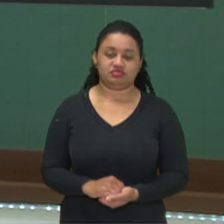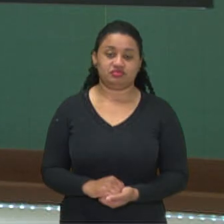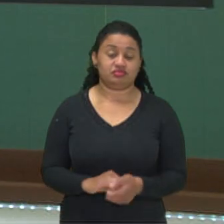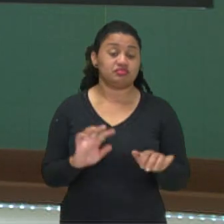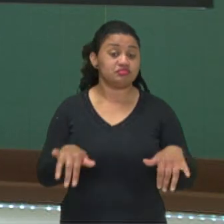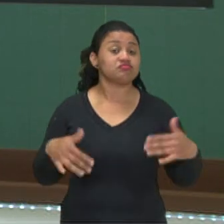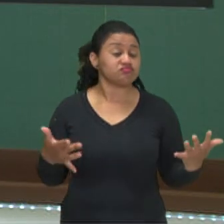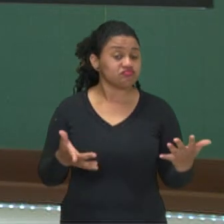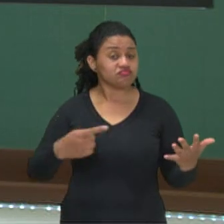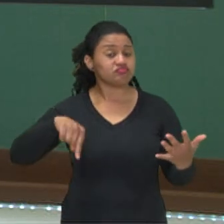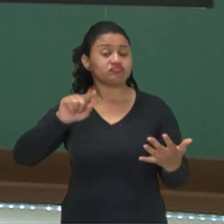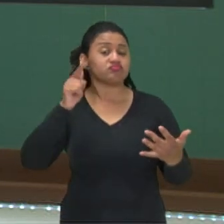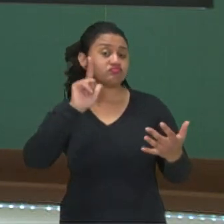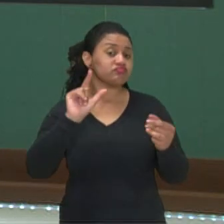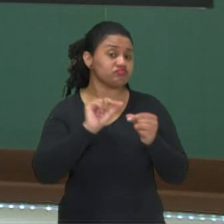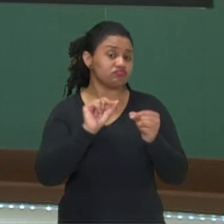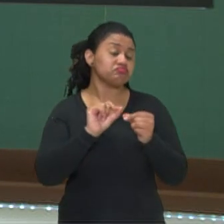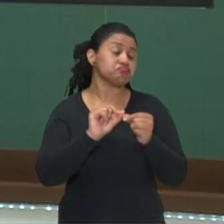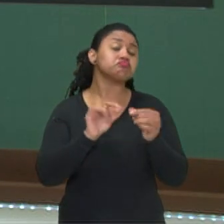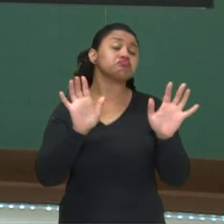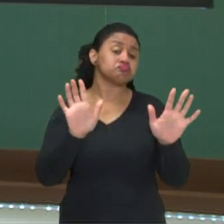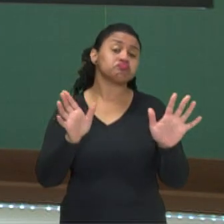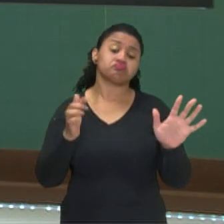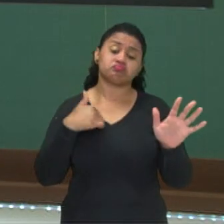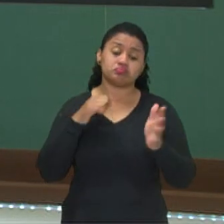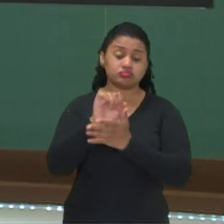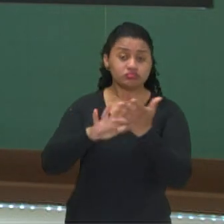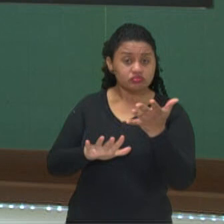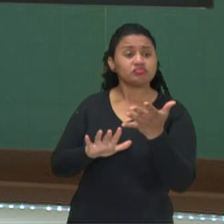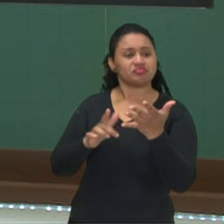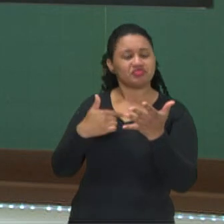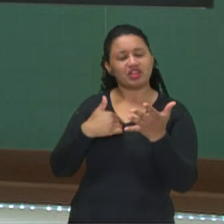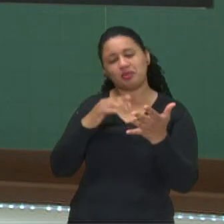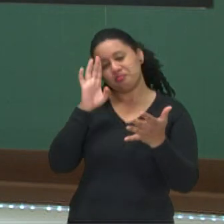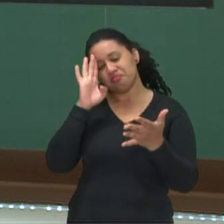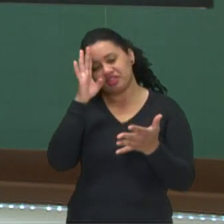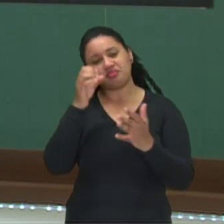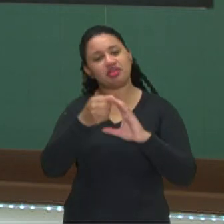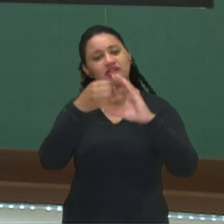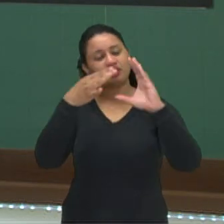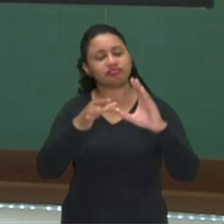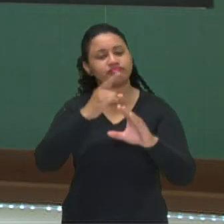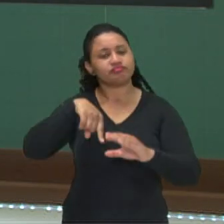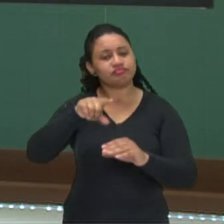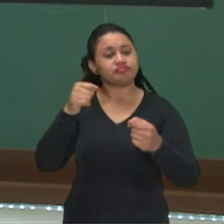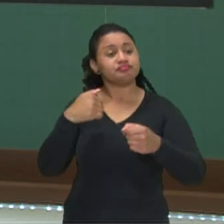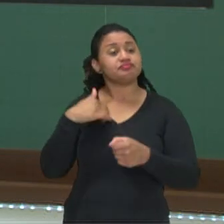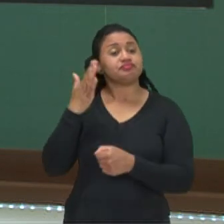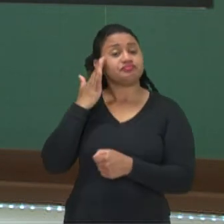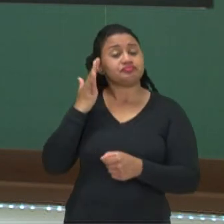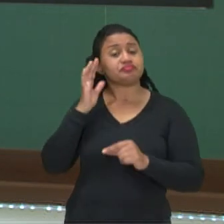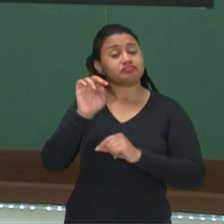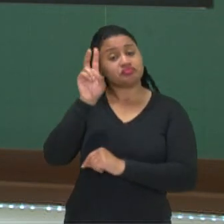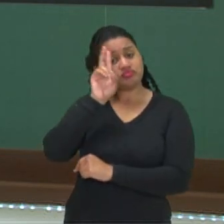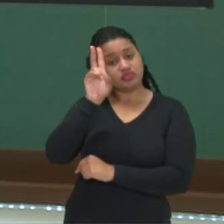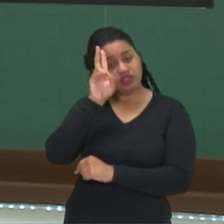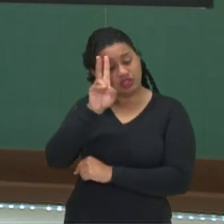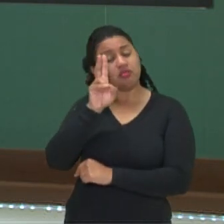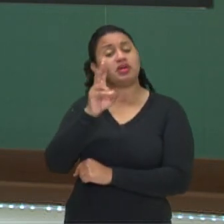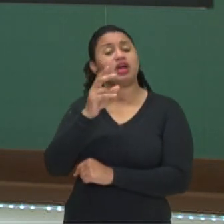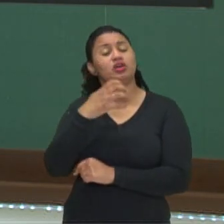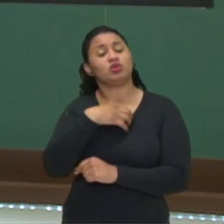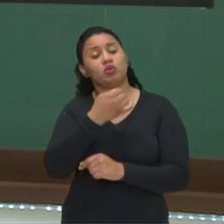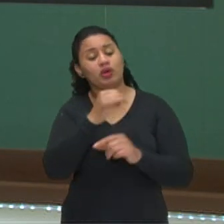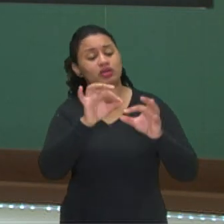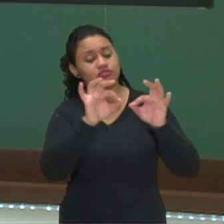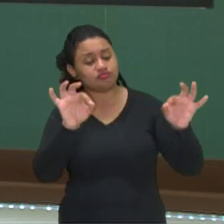E aí, galera, conseguiram? Nesse exercício, eu digo que a principal característica que vocês têm que ter é relembrar exatamente o número de